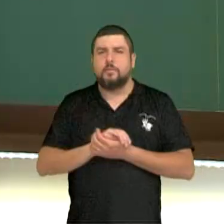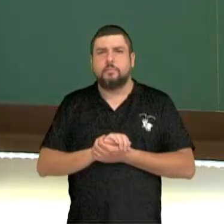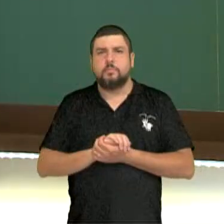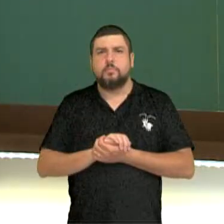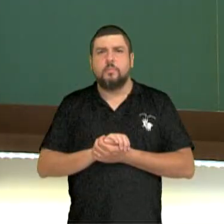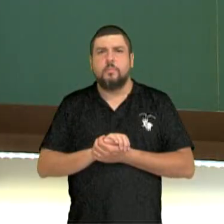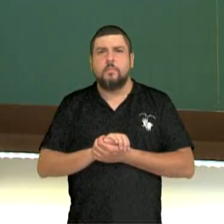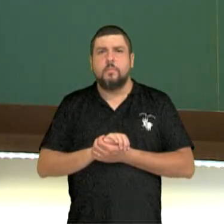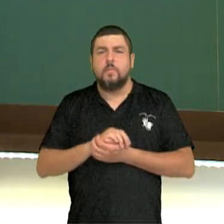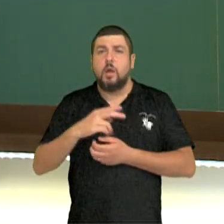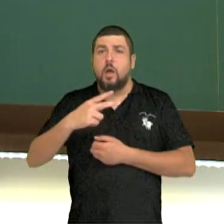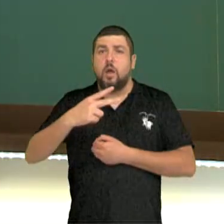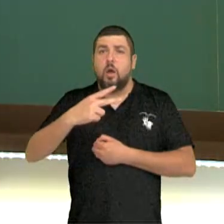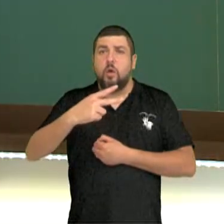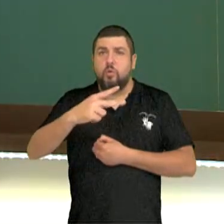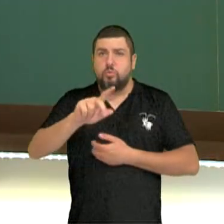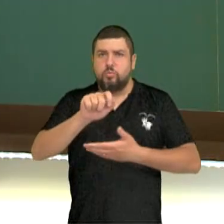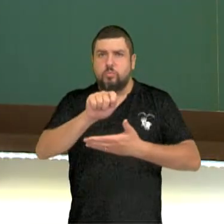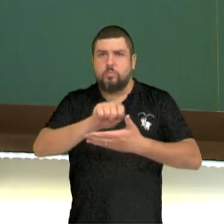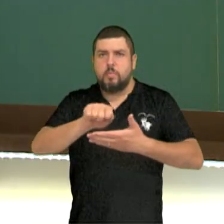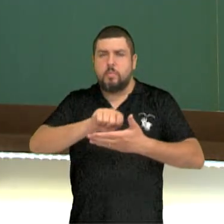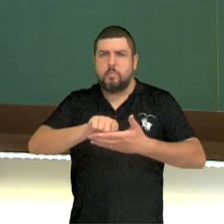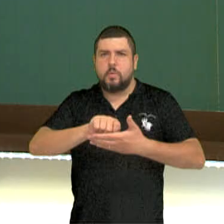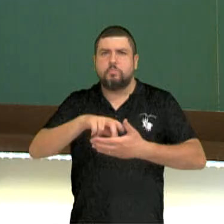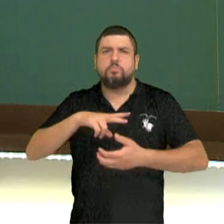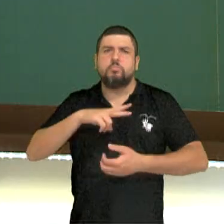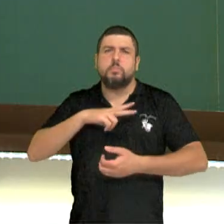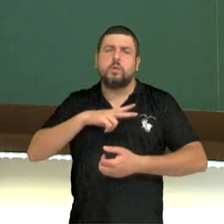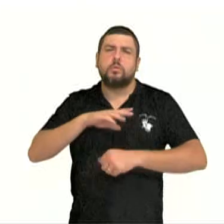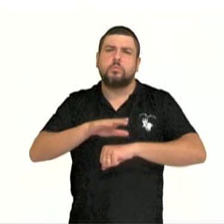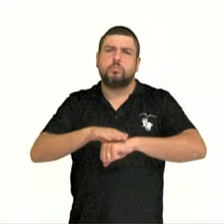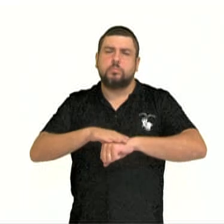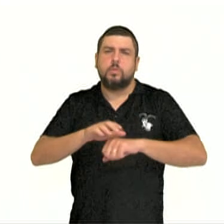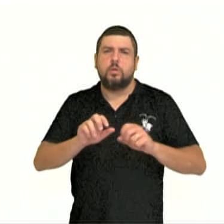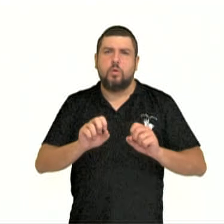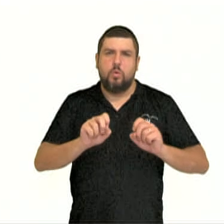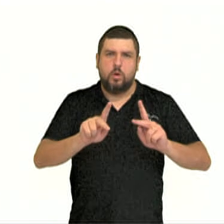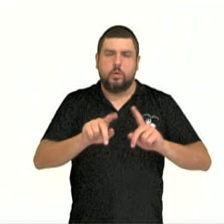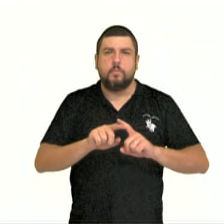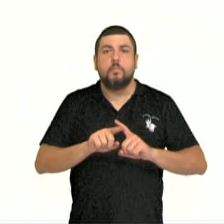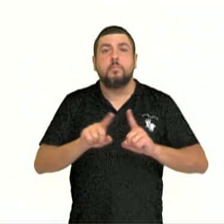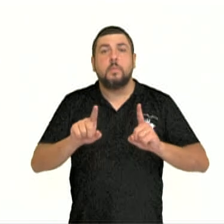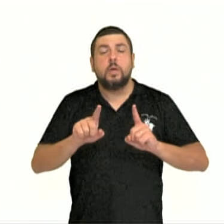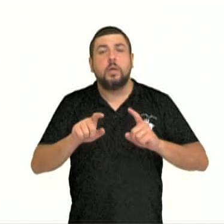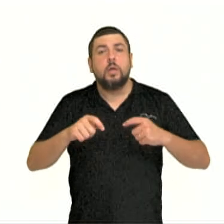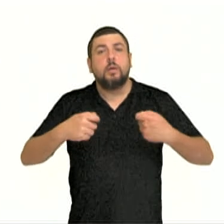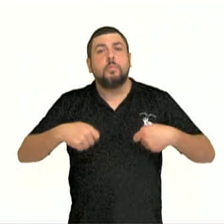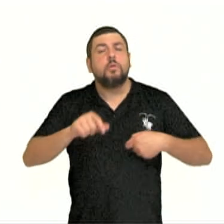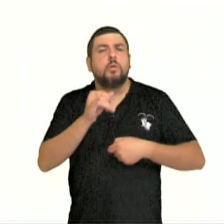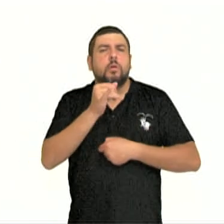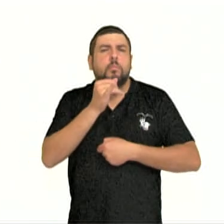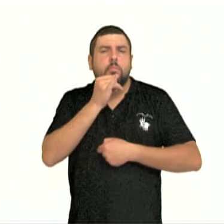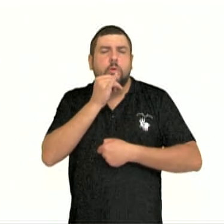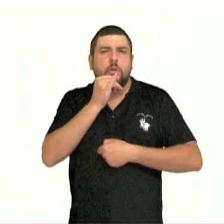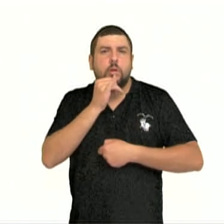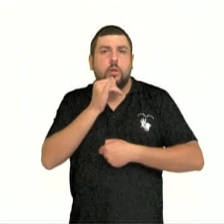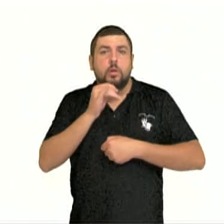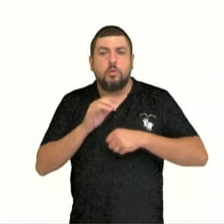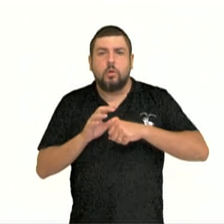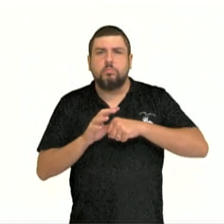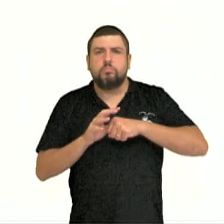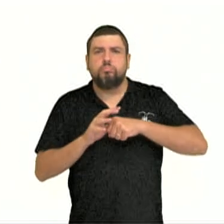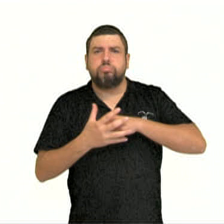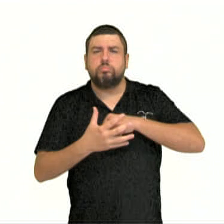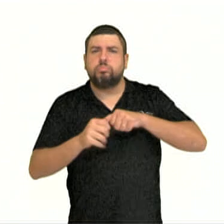resposta, ainda que pessoal, deve apontar mudanças nas relações pessoais causadas pela pandemia. Não, ou seja, é pessoal, mas você